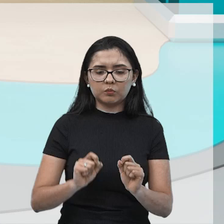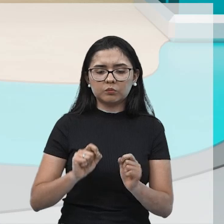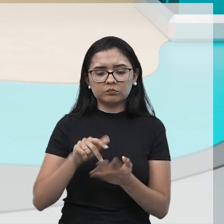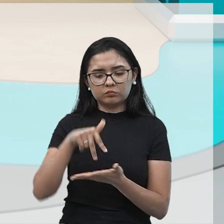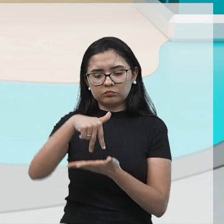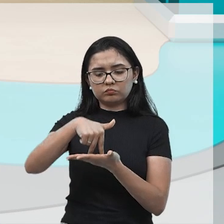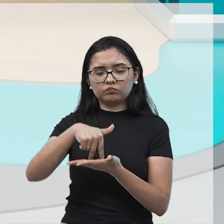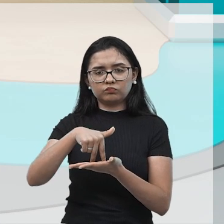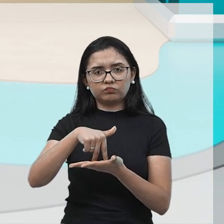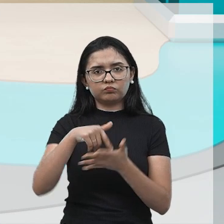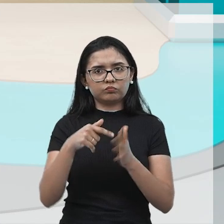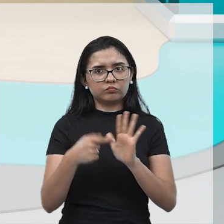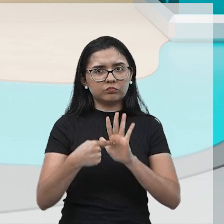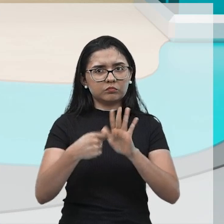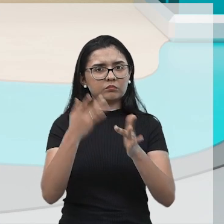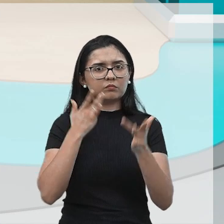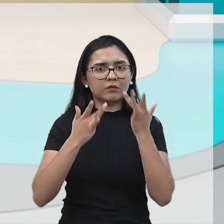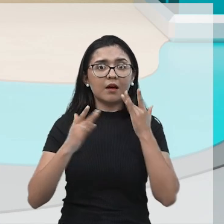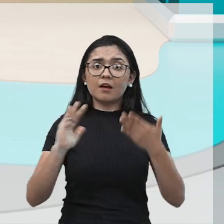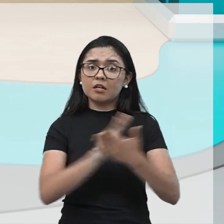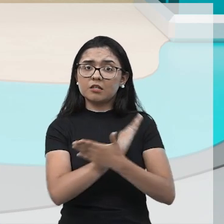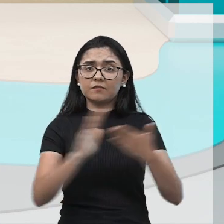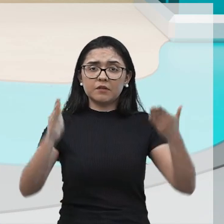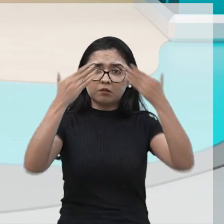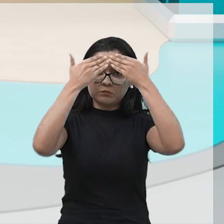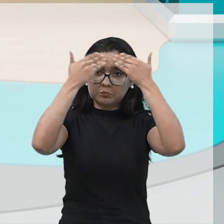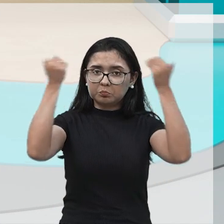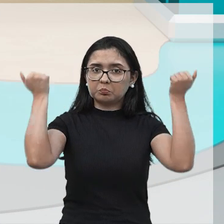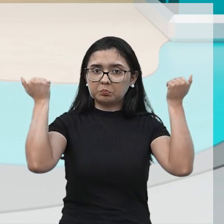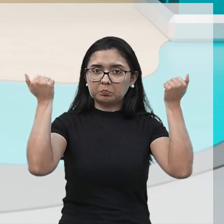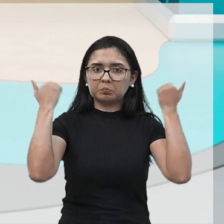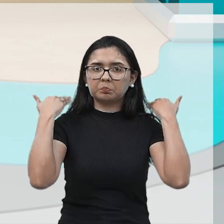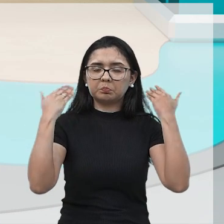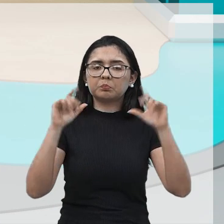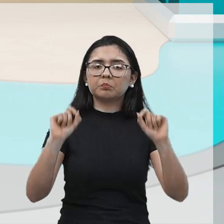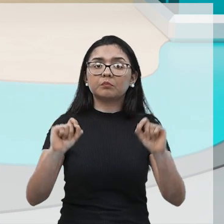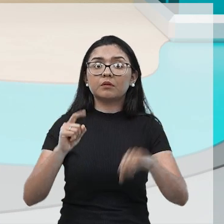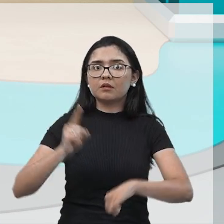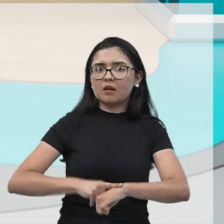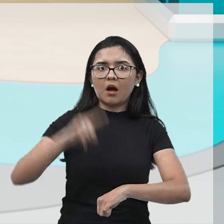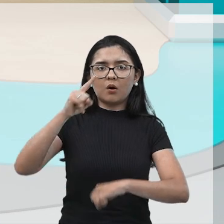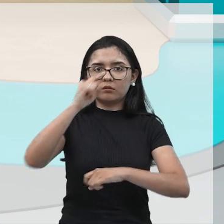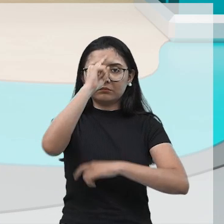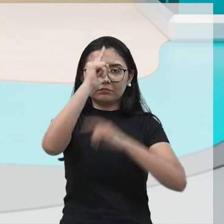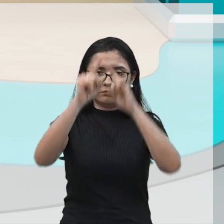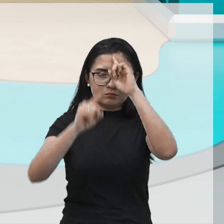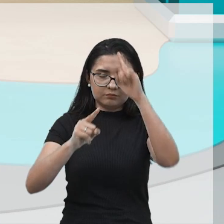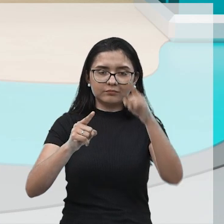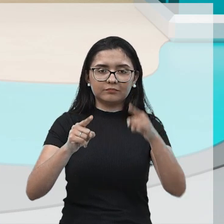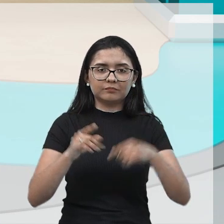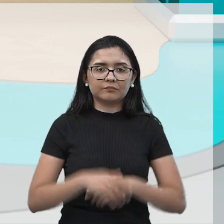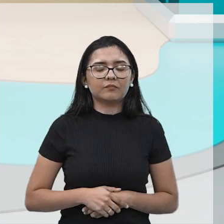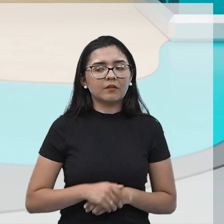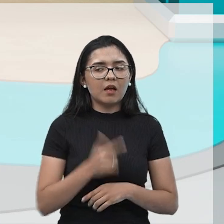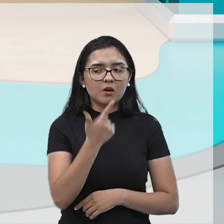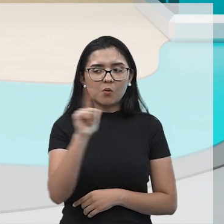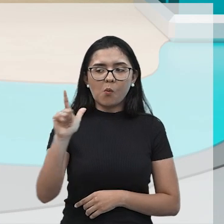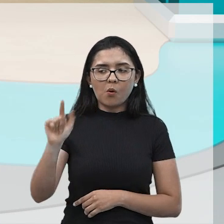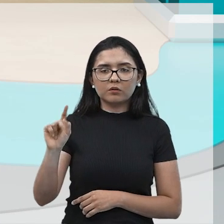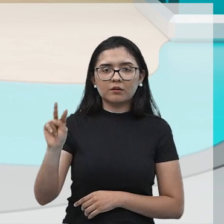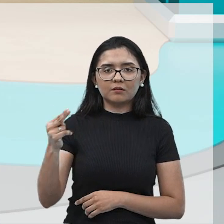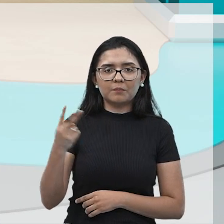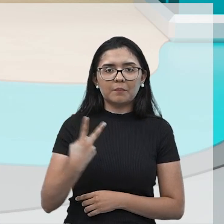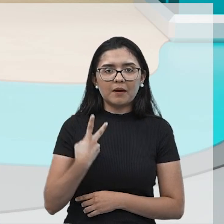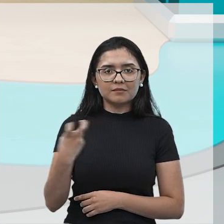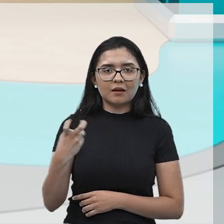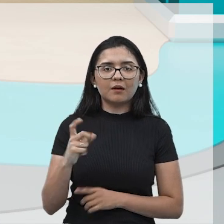às vezes eles esquecem o texto e na hora eles improvisam, por isso é tão bom. Aí o outro percebe e entra no